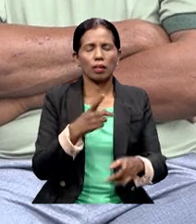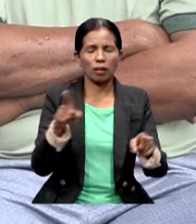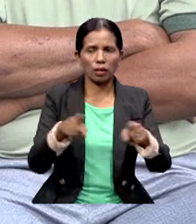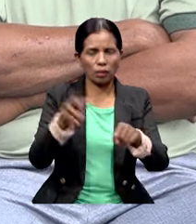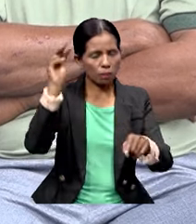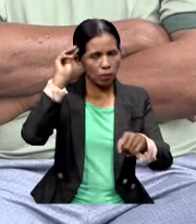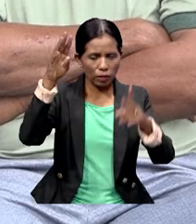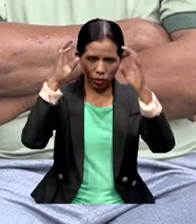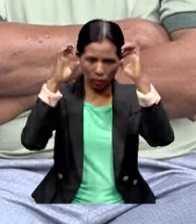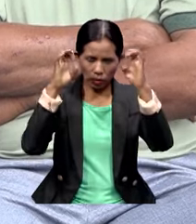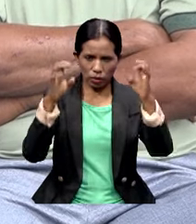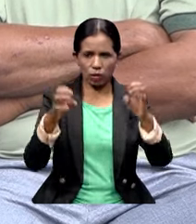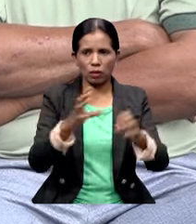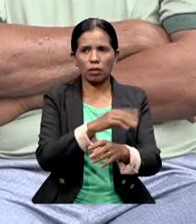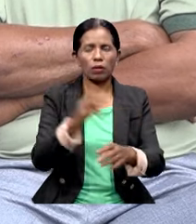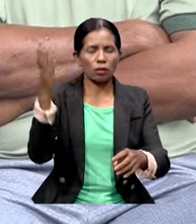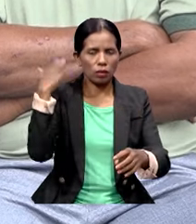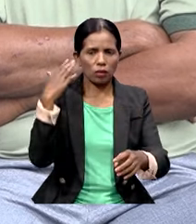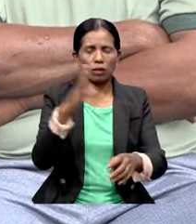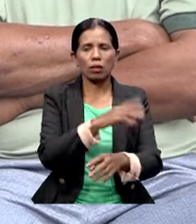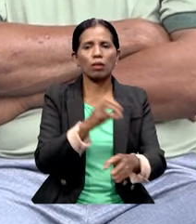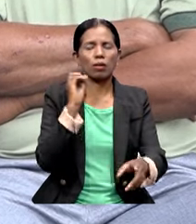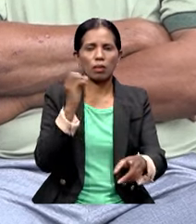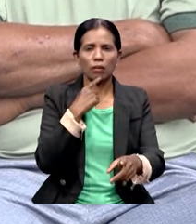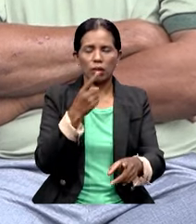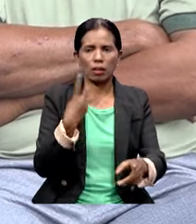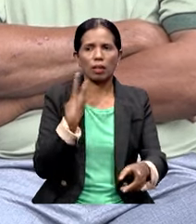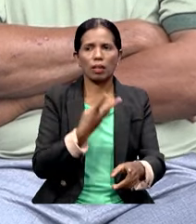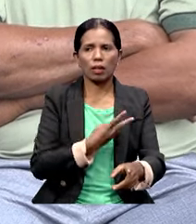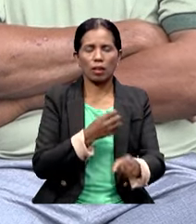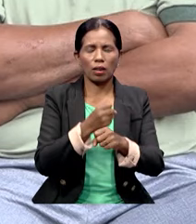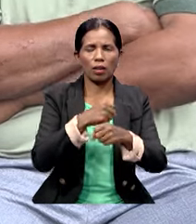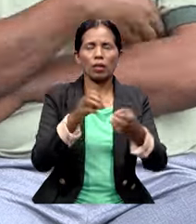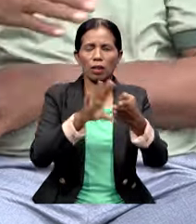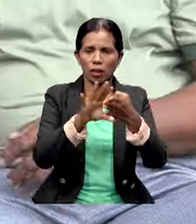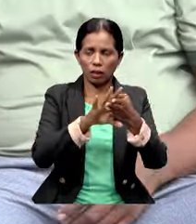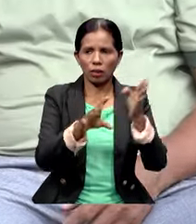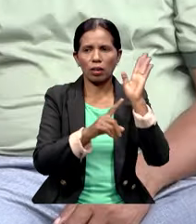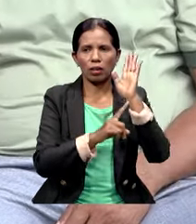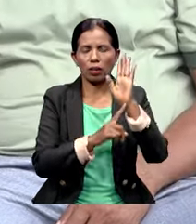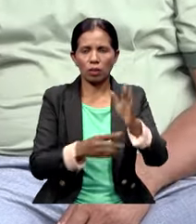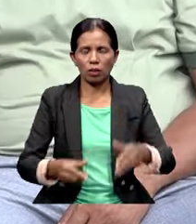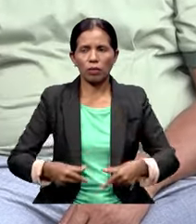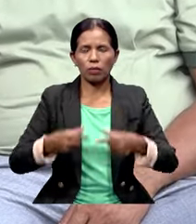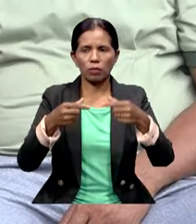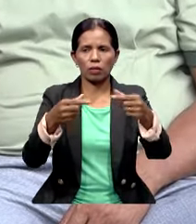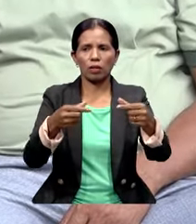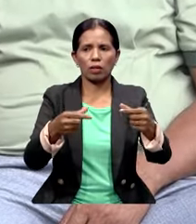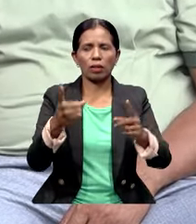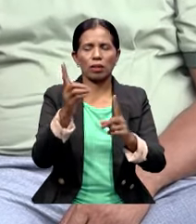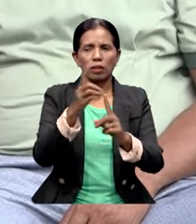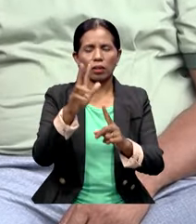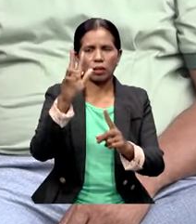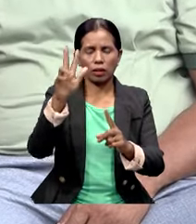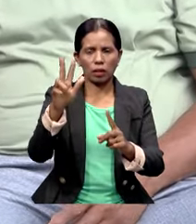ministério educação anterior, obrigatoriamente, haruka ami, halo carta reclamação, hahu entrega, ia, dia